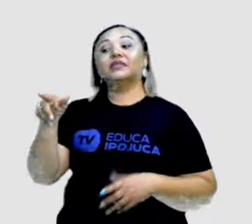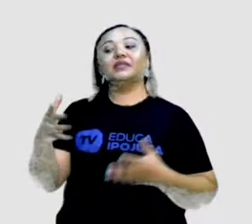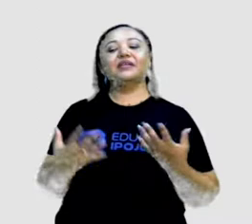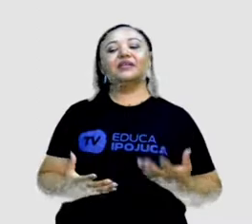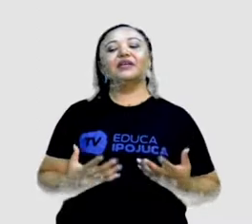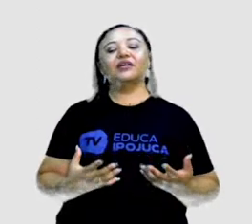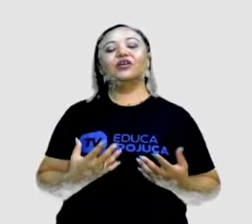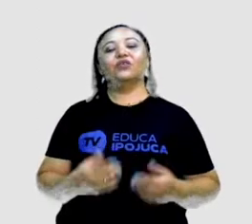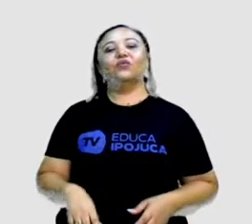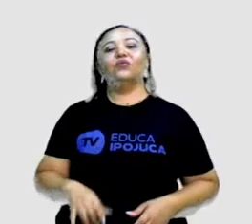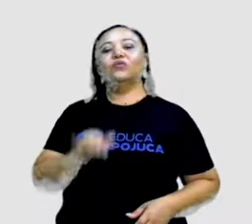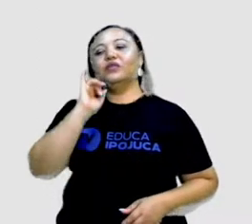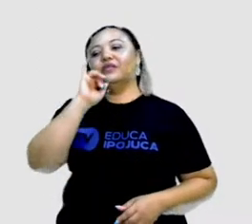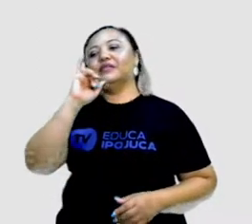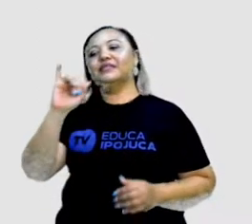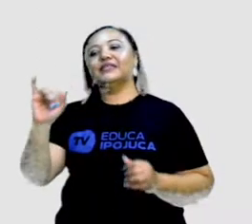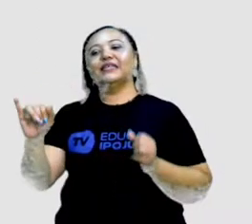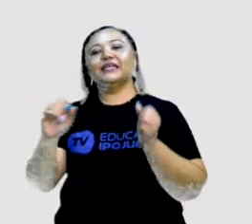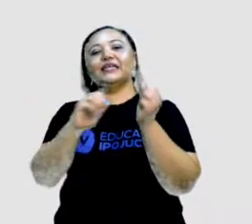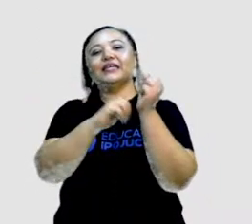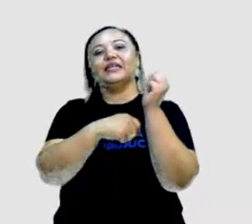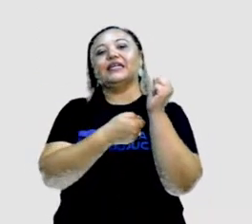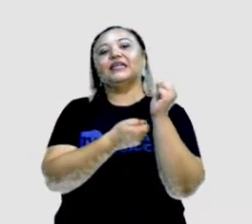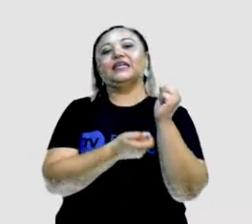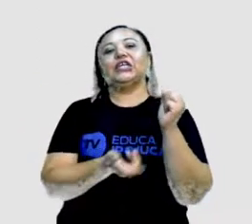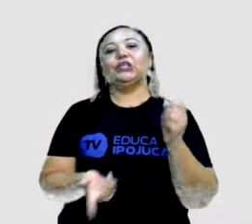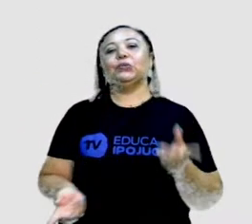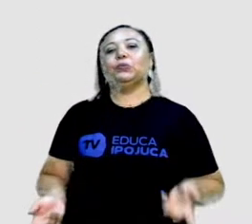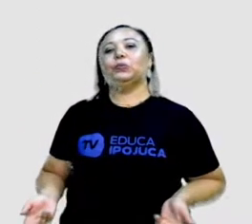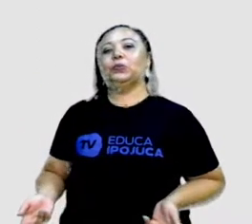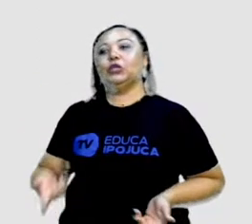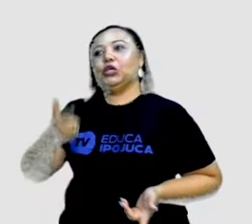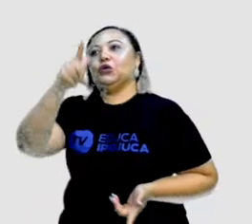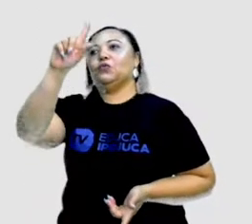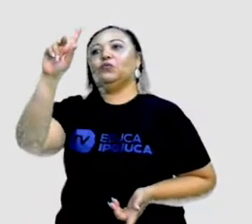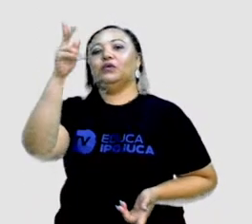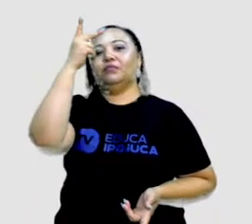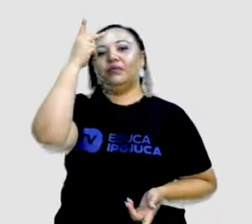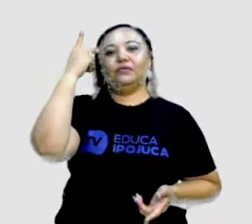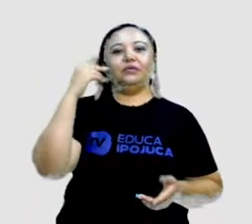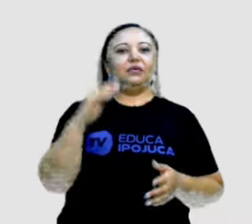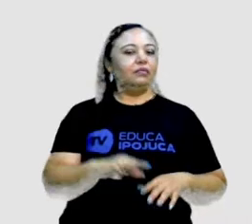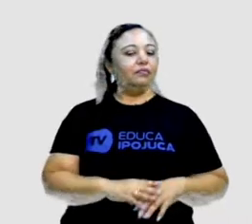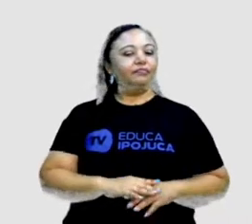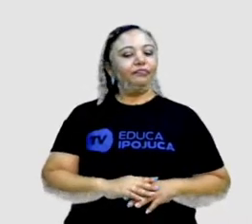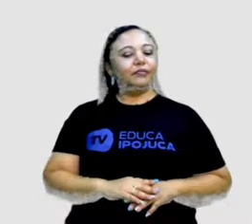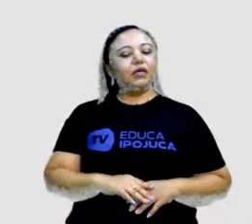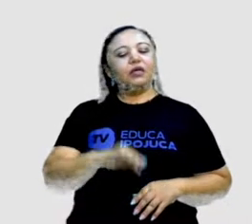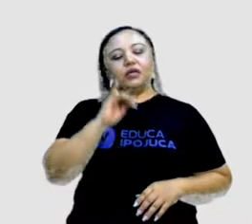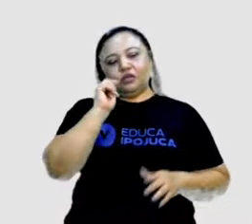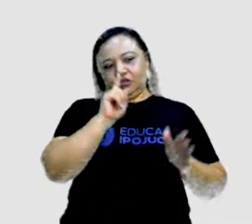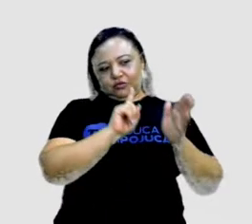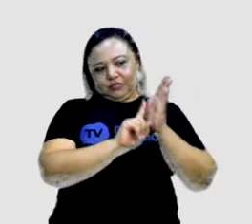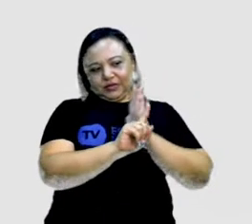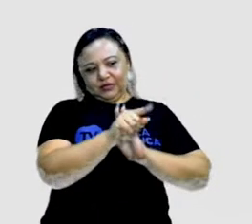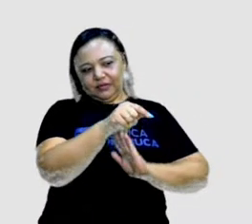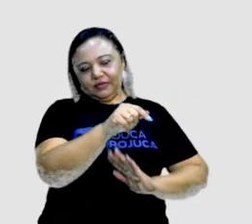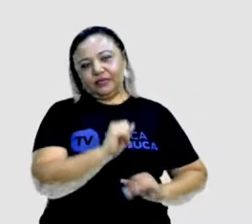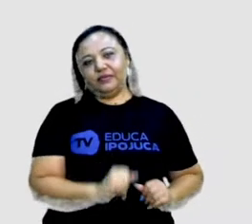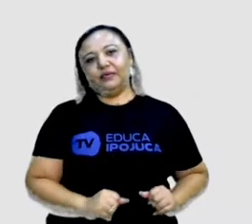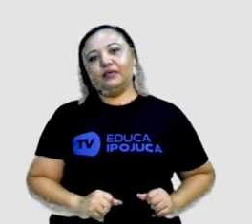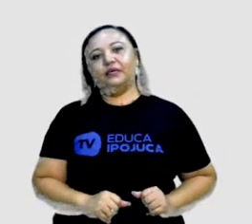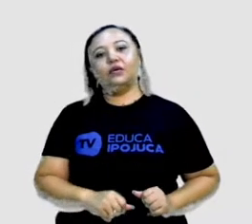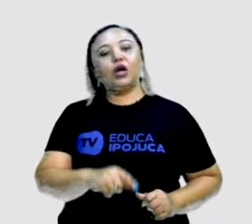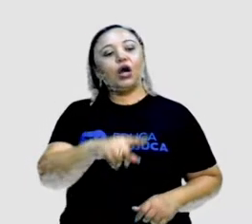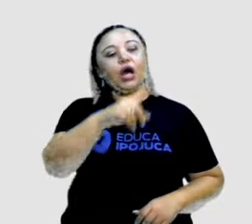segredos alheios? Bem, eu pensei que a senhora quisesse saber o que aconteceu. Ah, minha filha, deixa eu te fazer apenas uma pergunta.